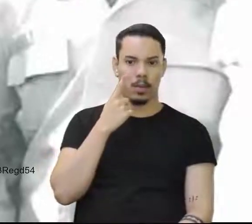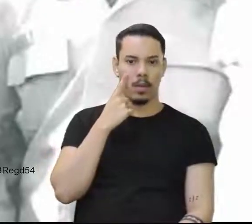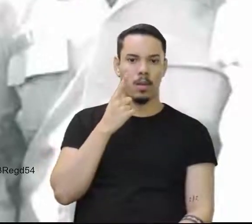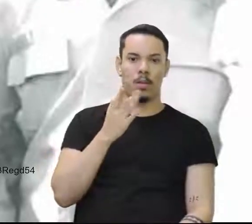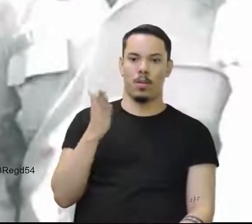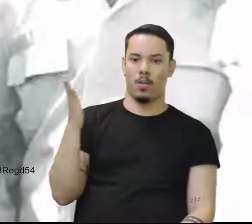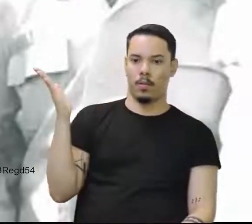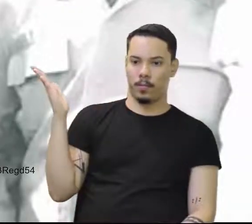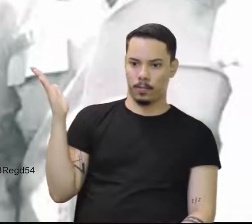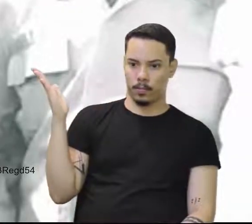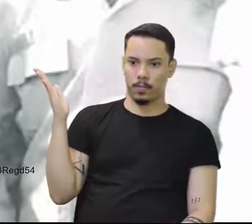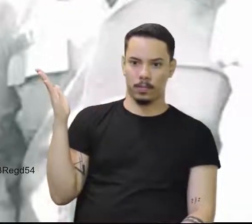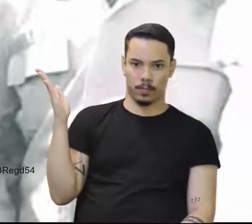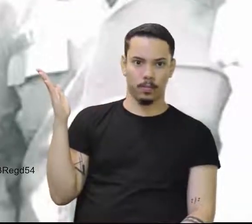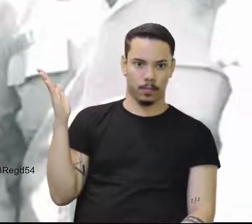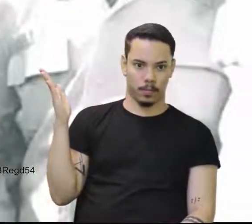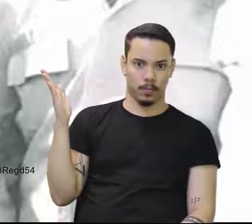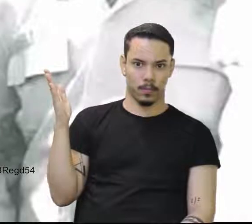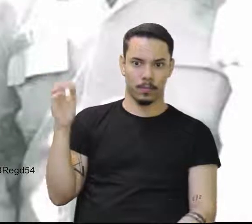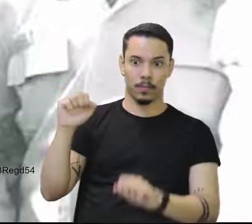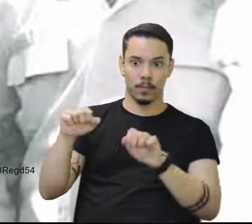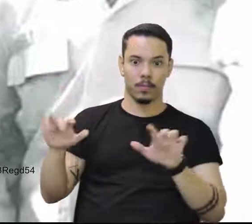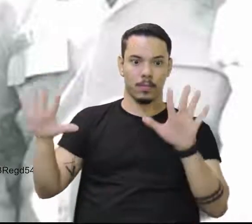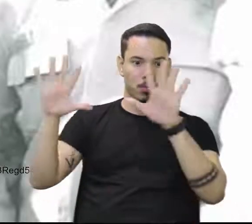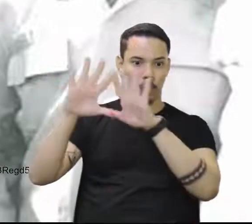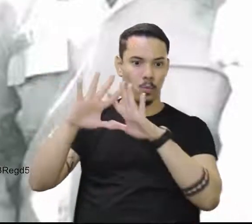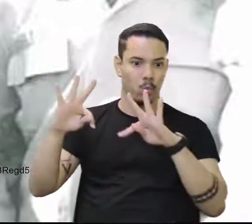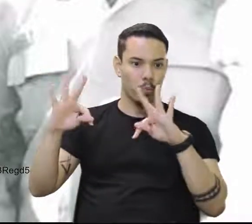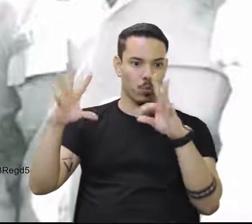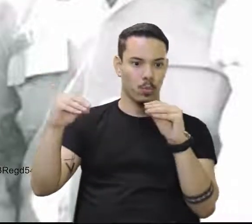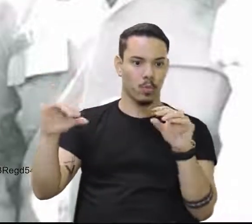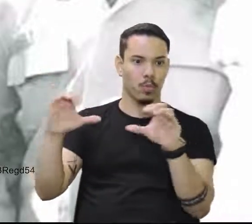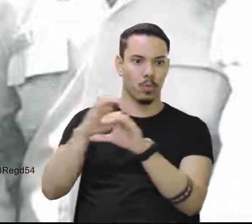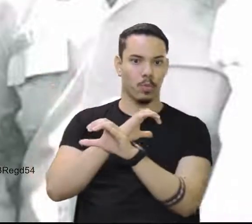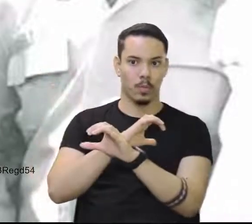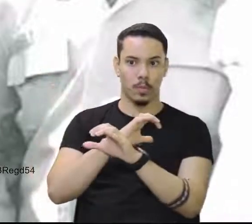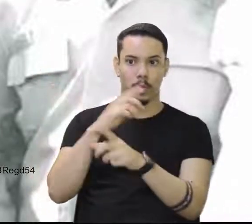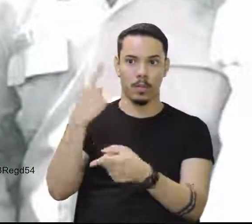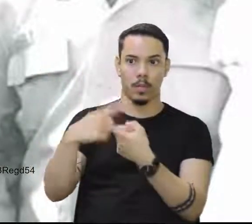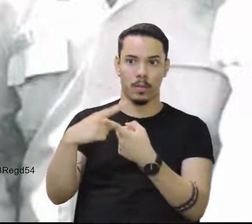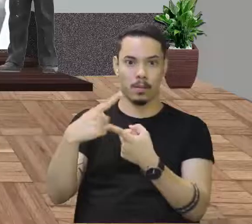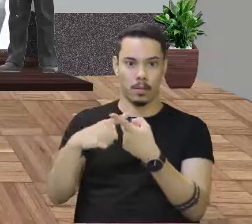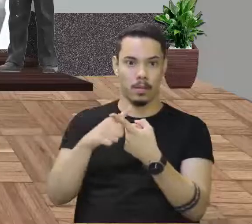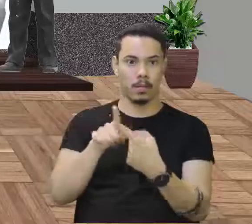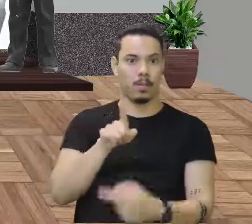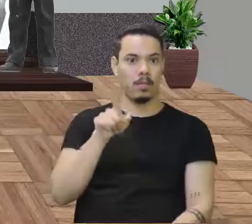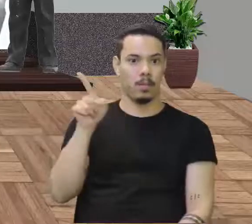aí, essa figura do Aloysio Ferreira, essa figura